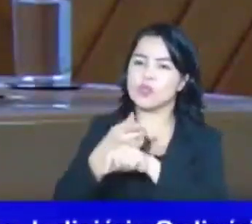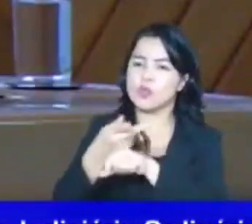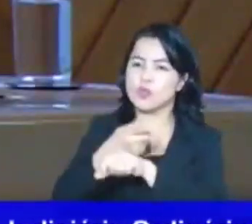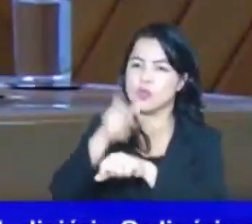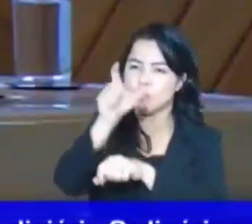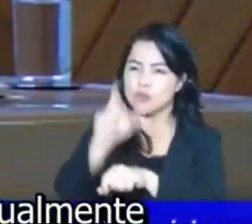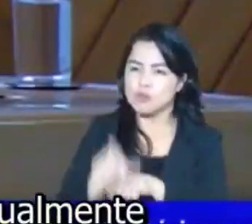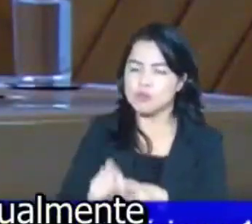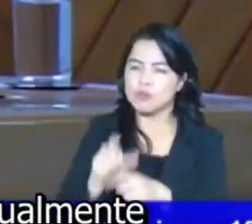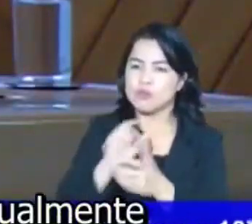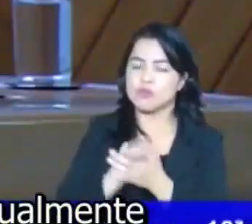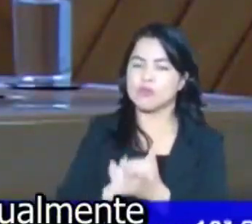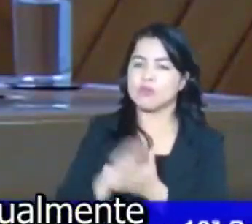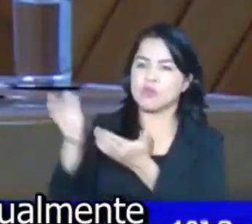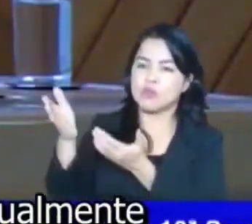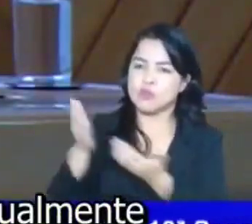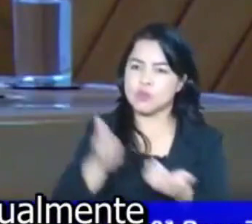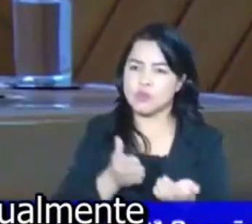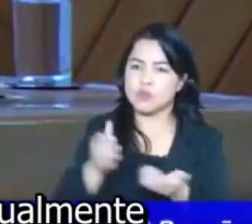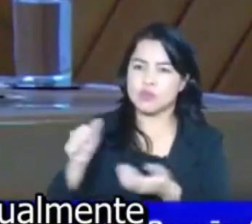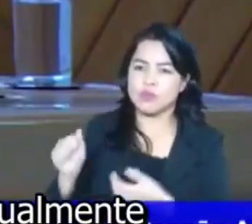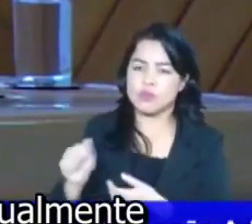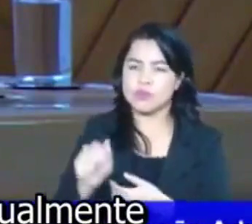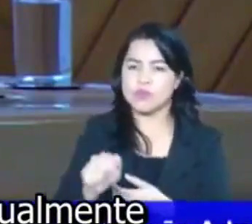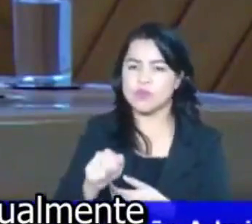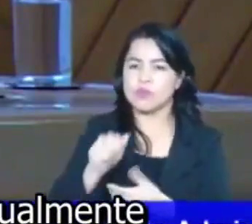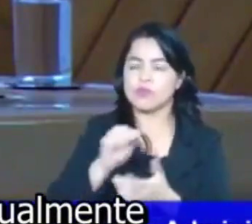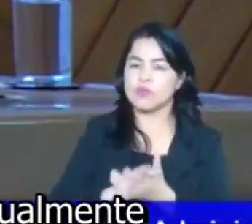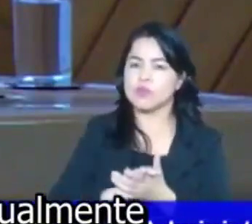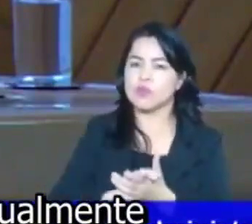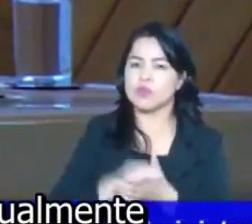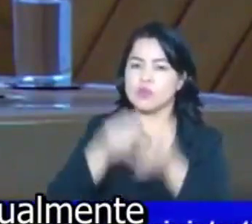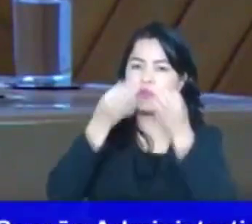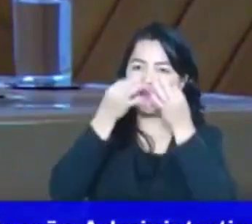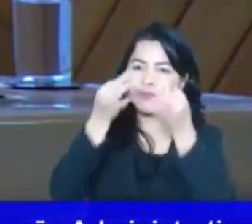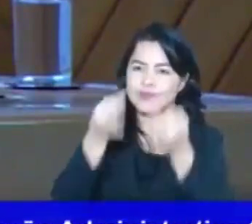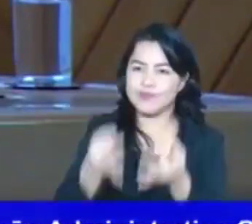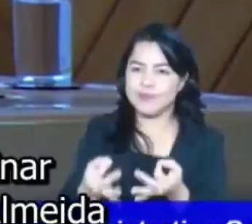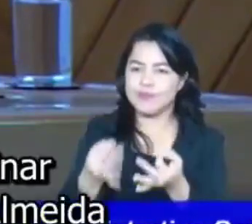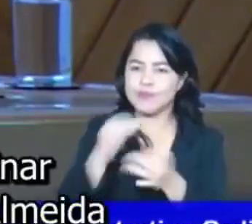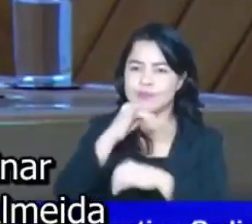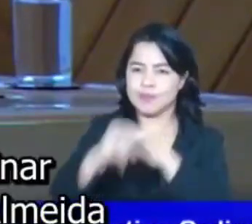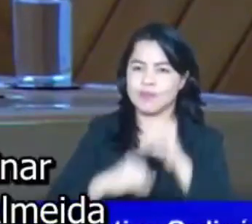Carmo Antônio. Presentes aqui nessa sessão e que nos acompanham virtualmente,